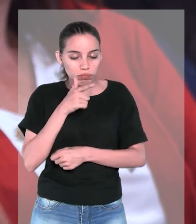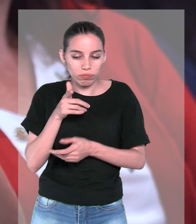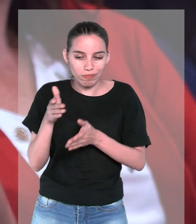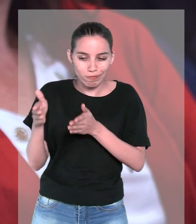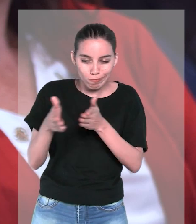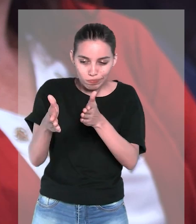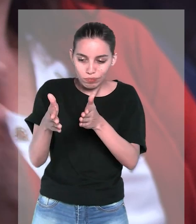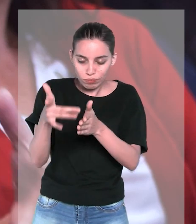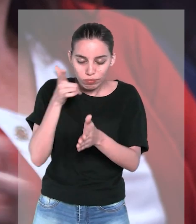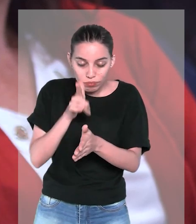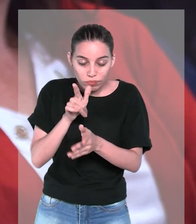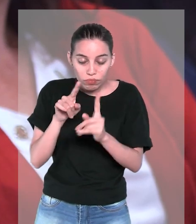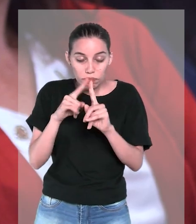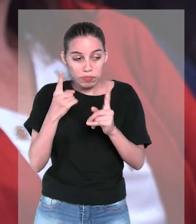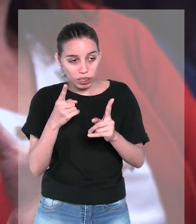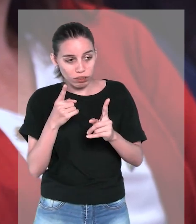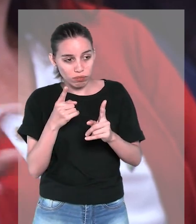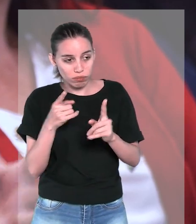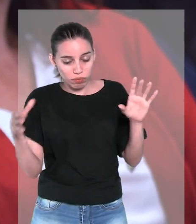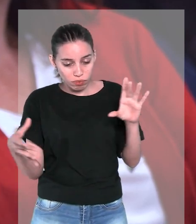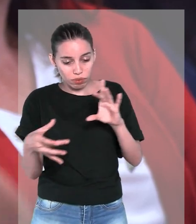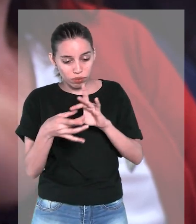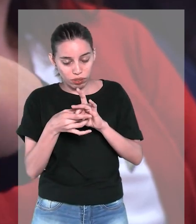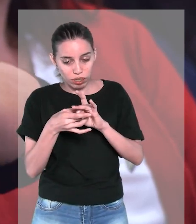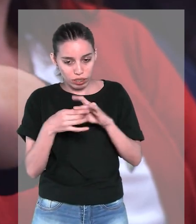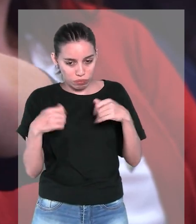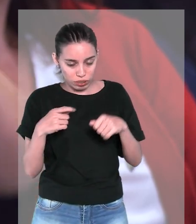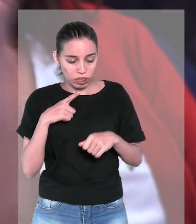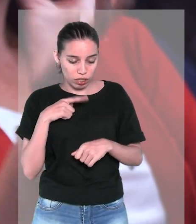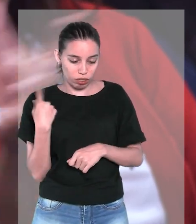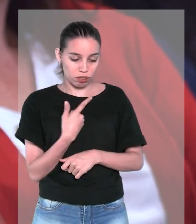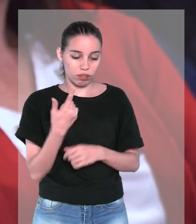os filhos da gente e efetivamente saber